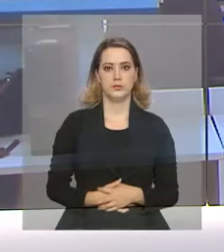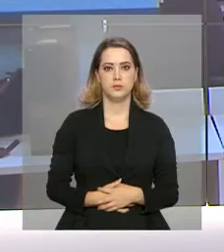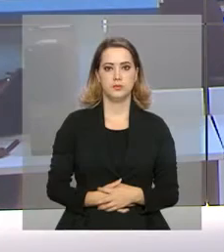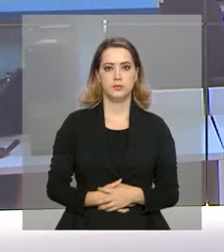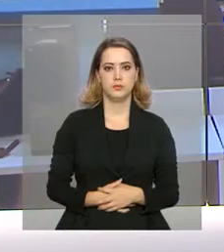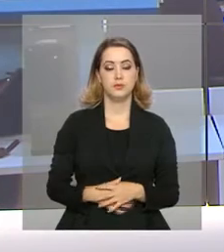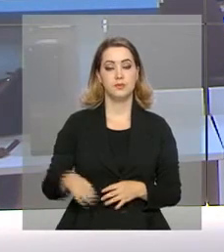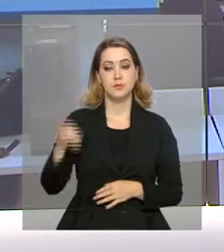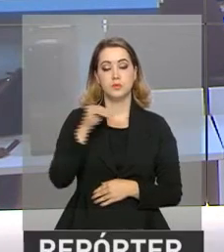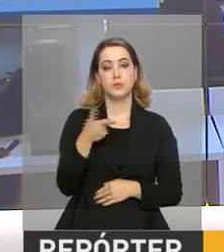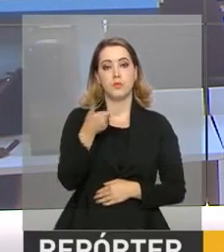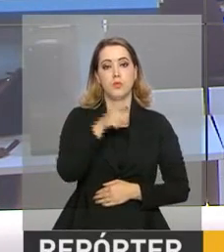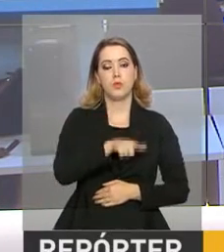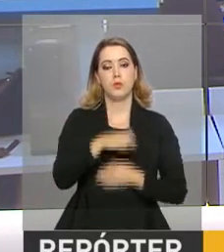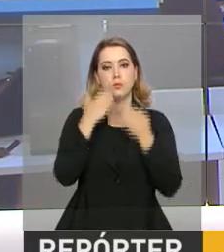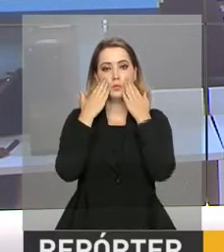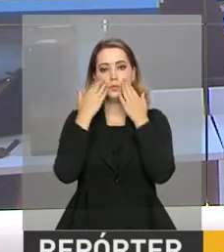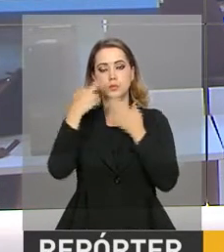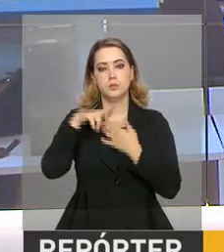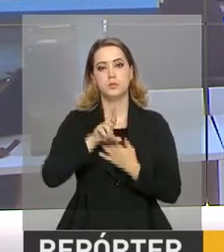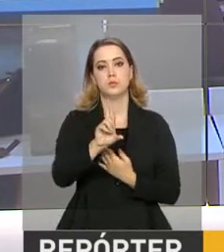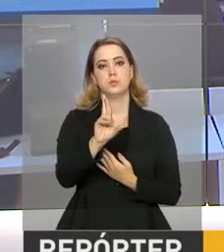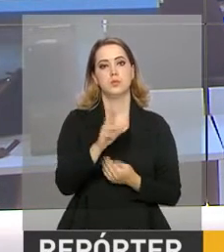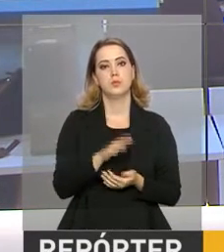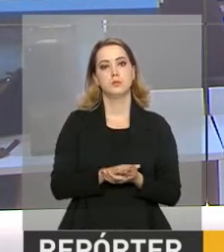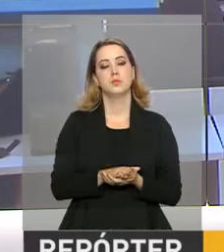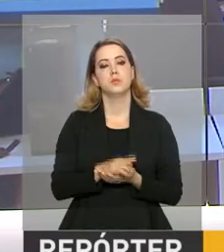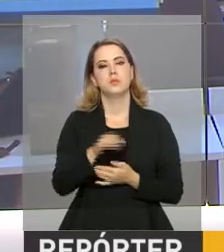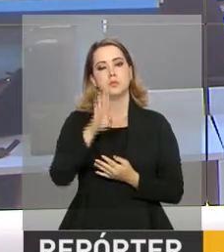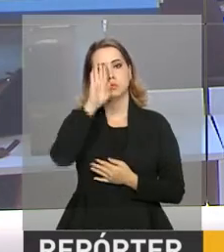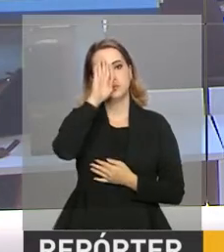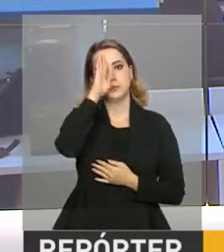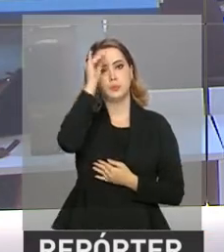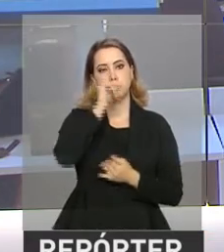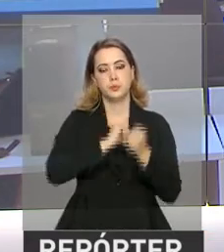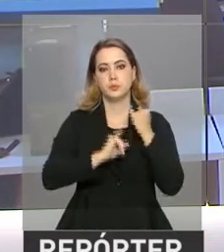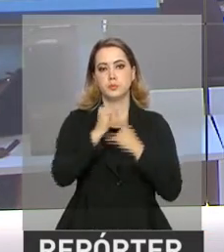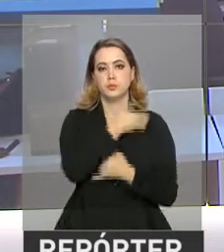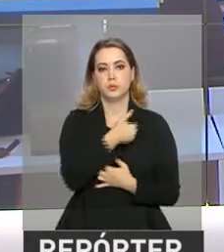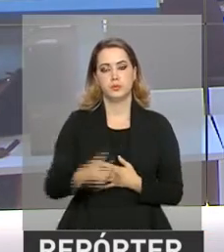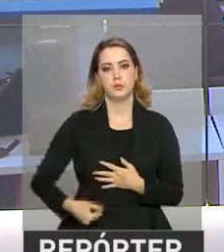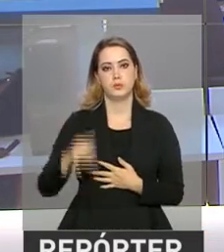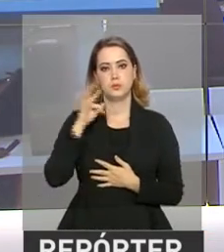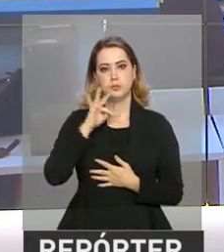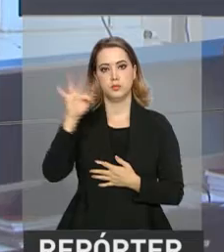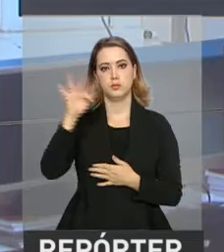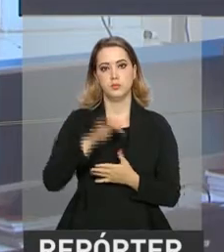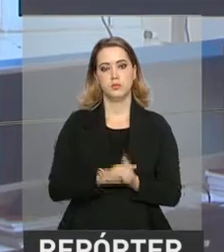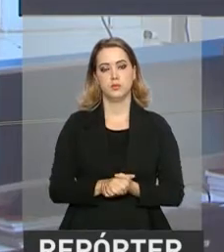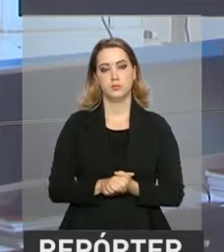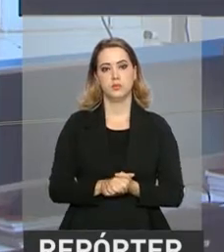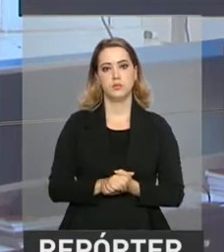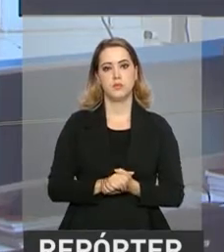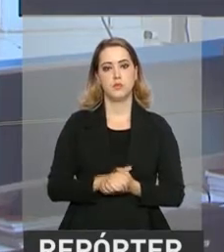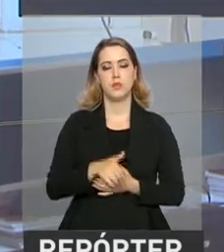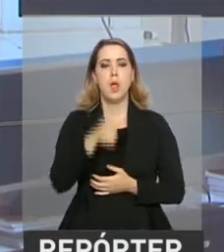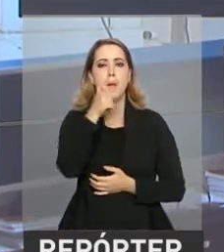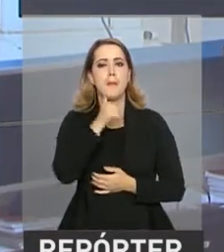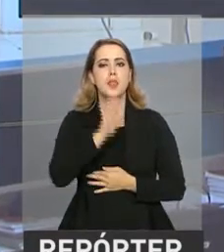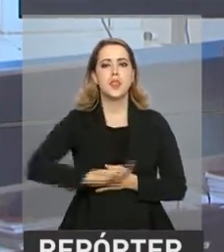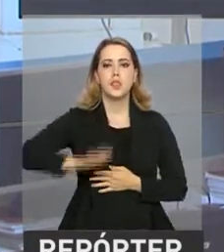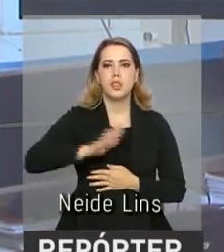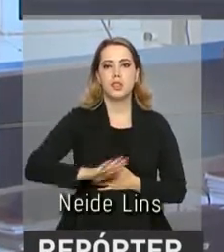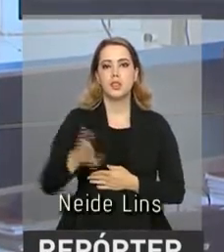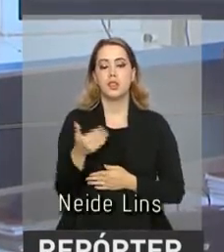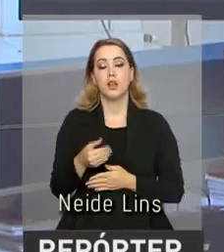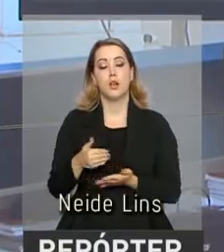olá estamos de volta com mais uma edição do repórter nbr as principais notícias do governo federal meninas brasileiras a